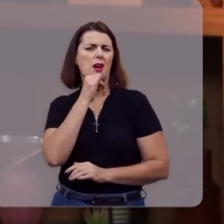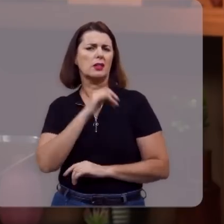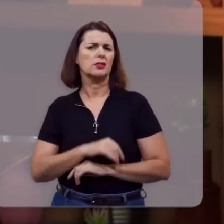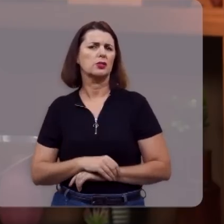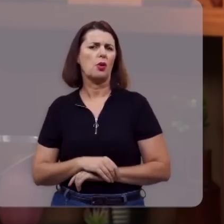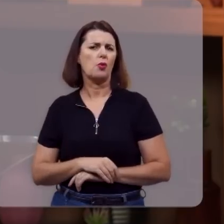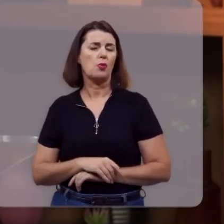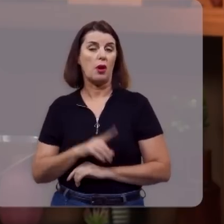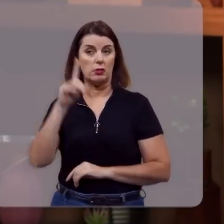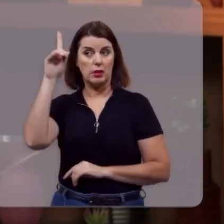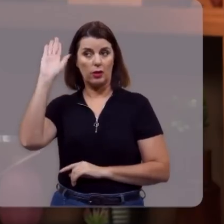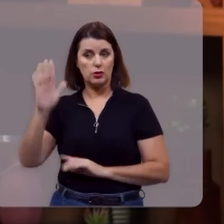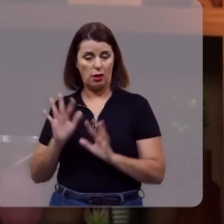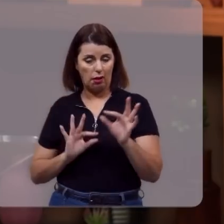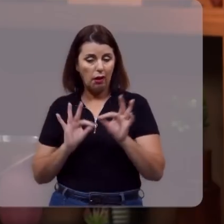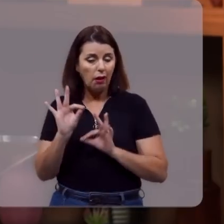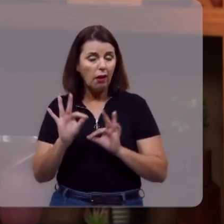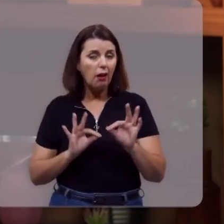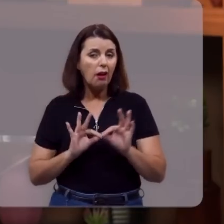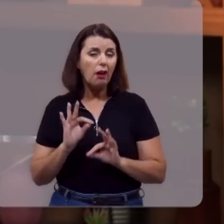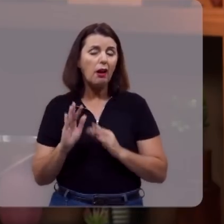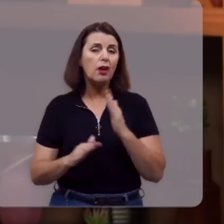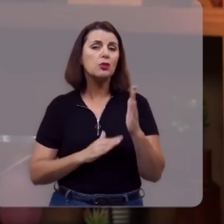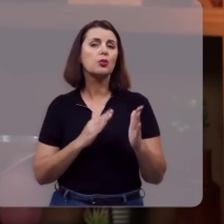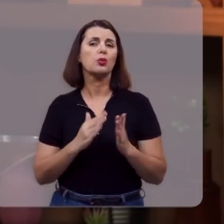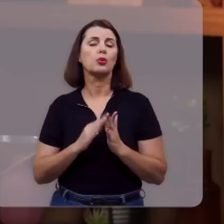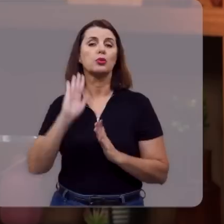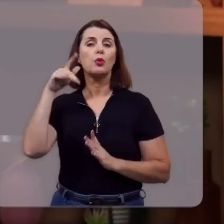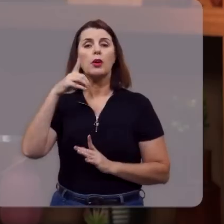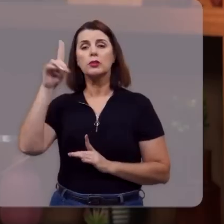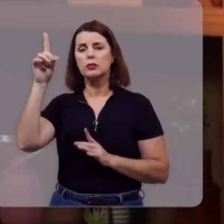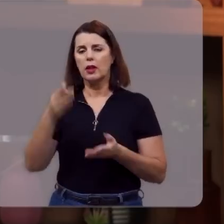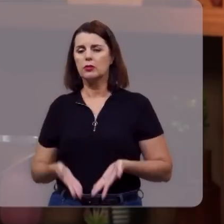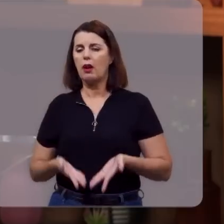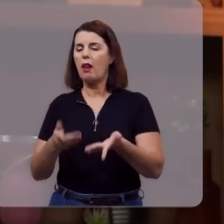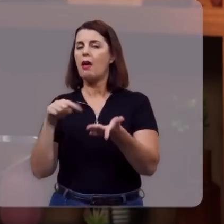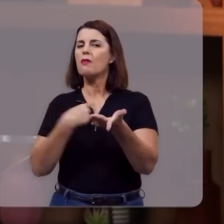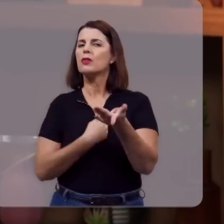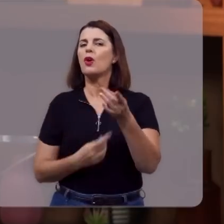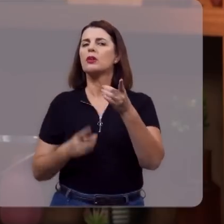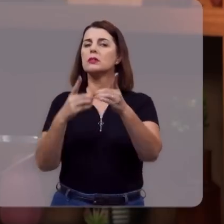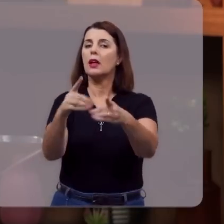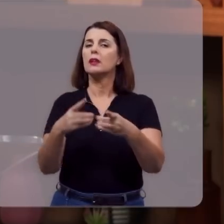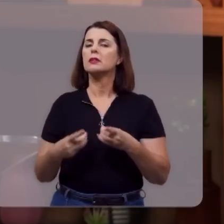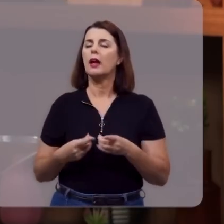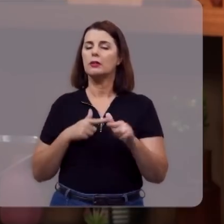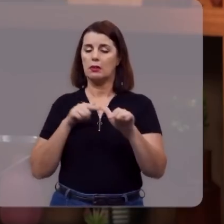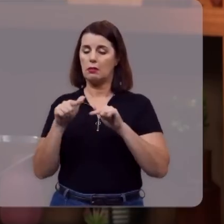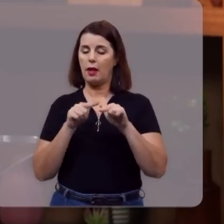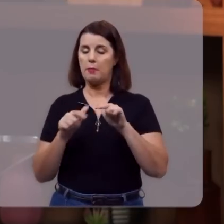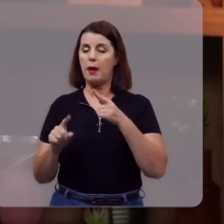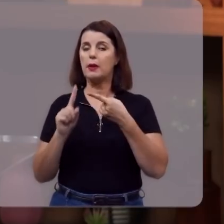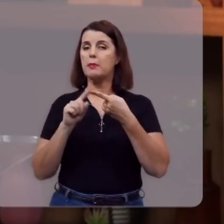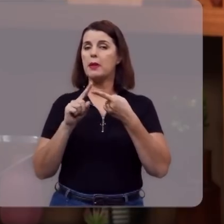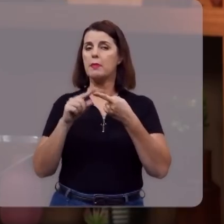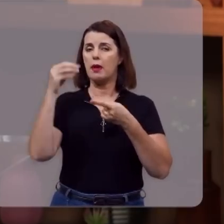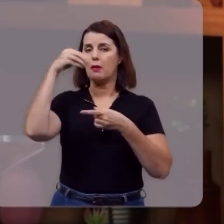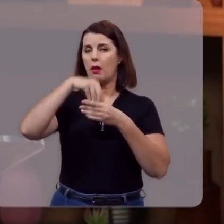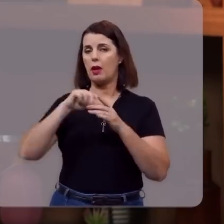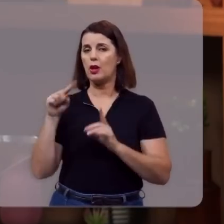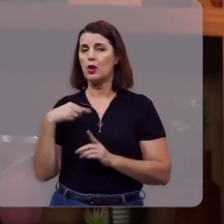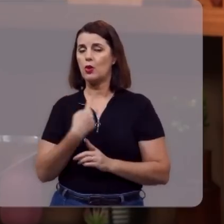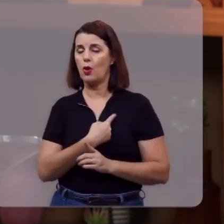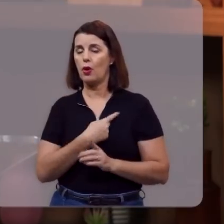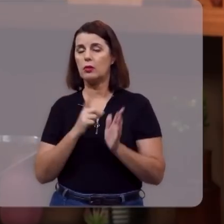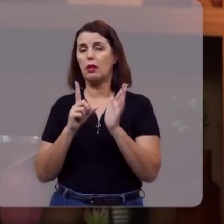uma agenda de Deus. Quando Deus nos leva para o deserto, Deus está trabalhando primeiramente em nós,